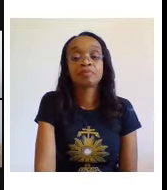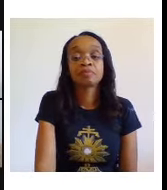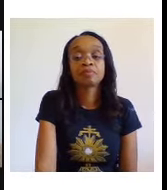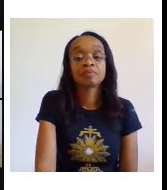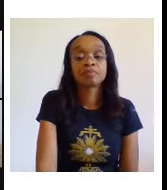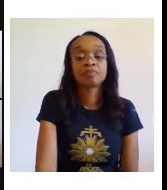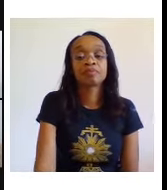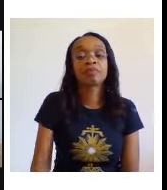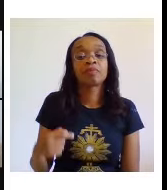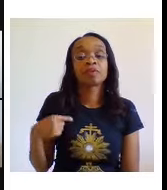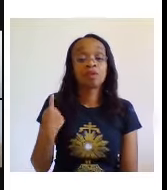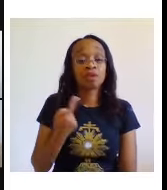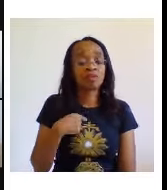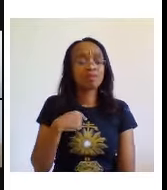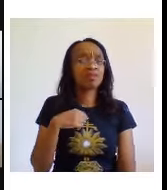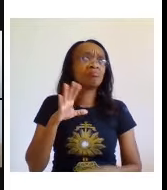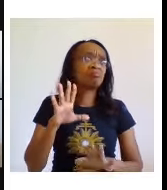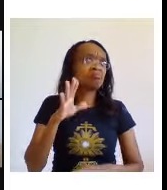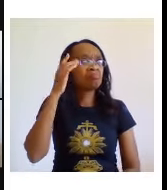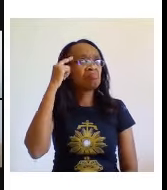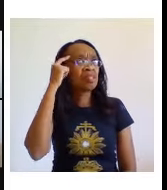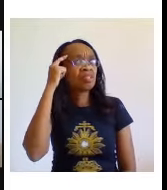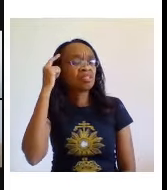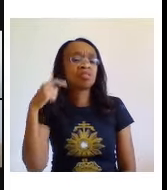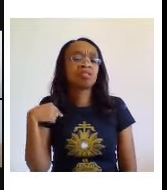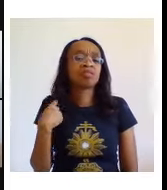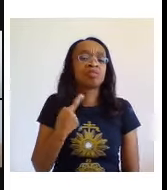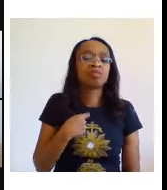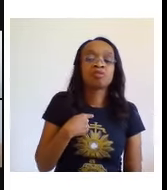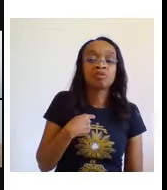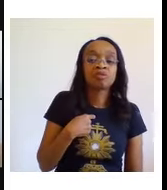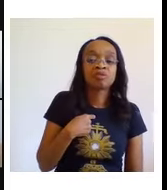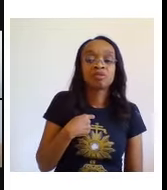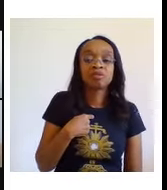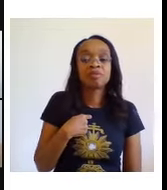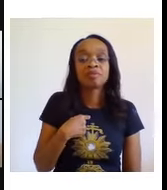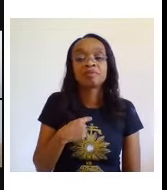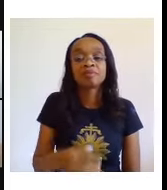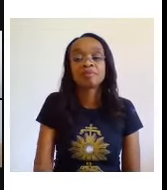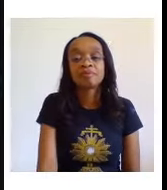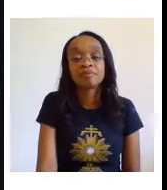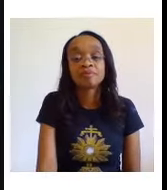Penso que é isso. Acho que nós contemplamos todas as perguntas que estavam no chat.